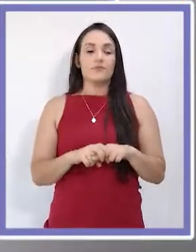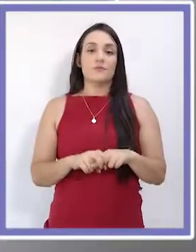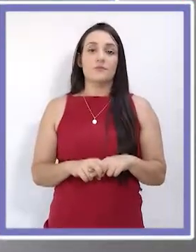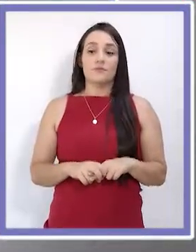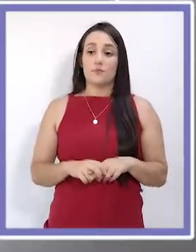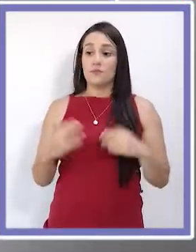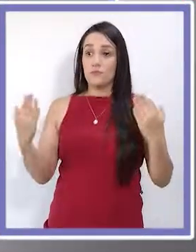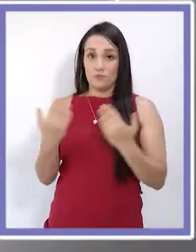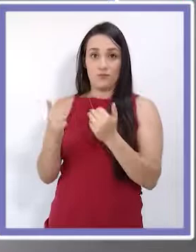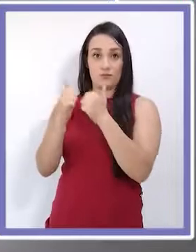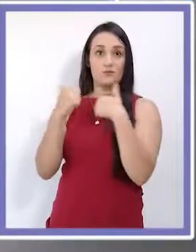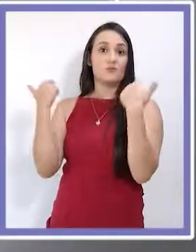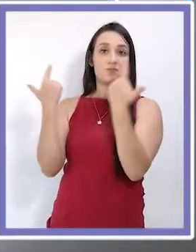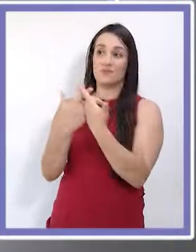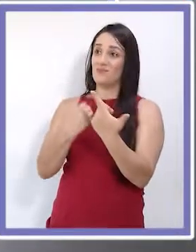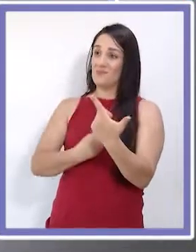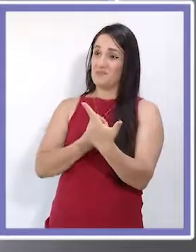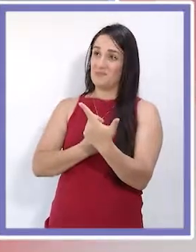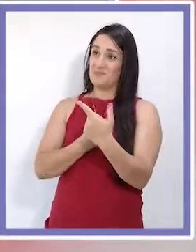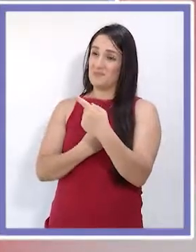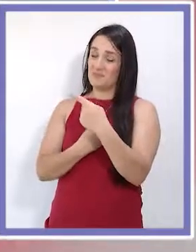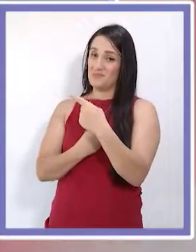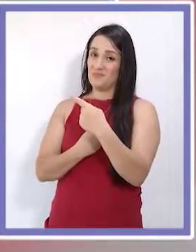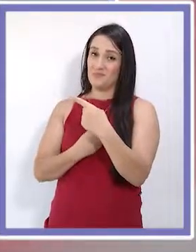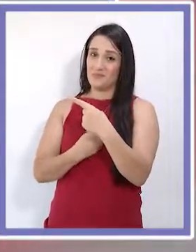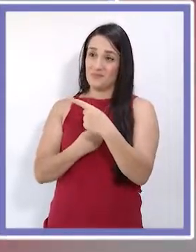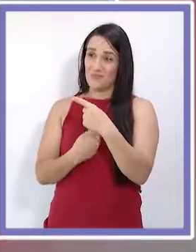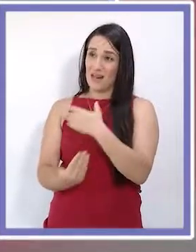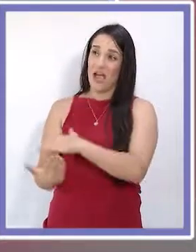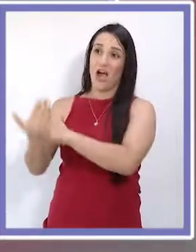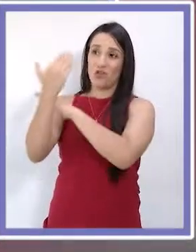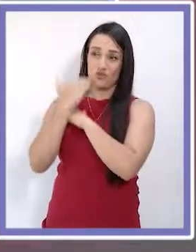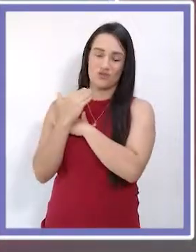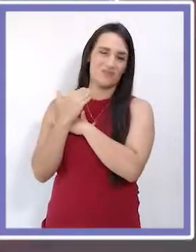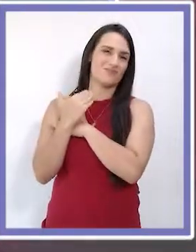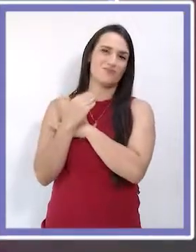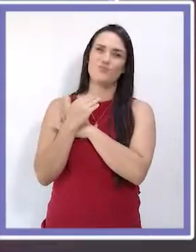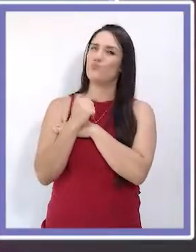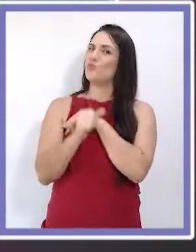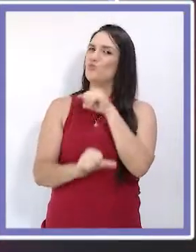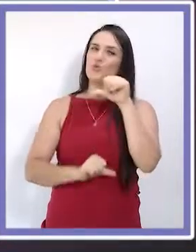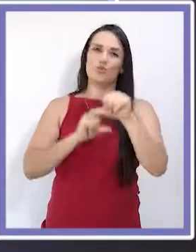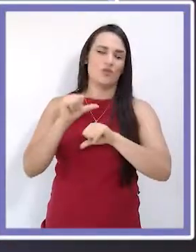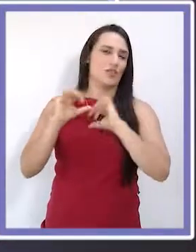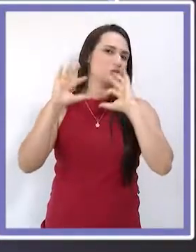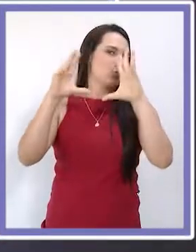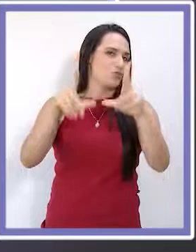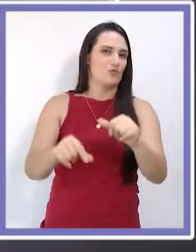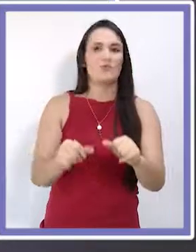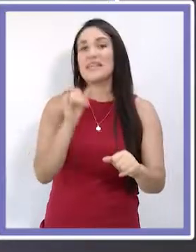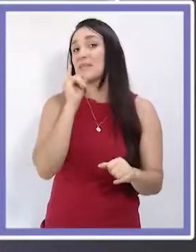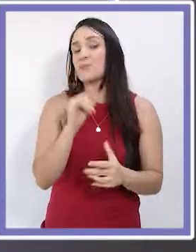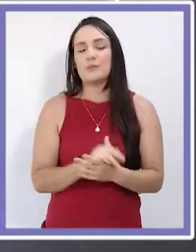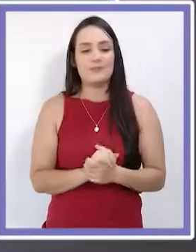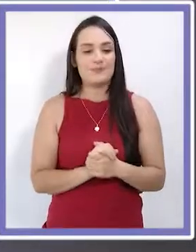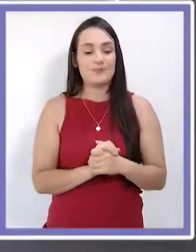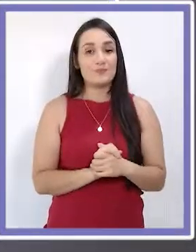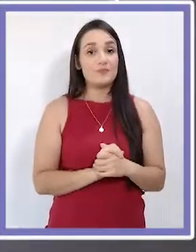a participação da Assembleia Legislativa é muito importante, porque a nossa fala é diferente